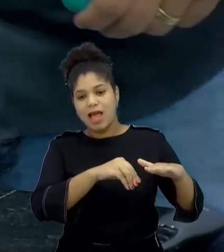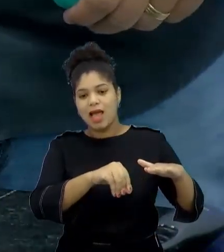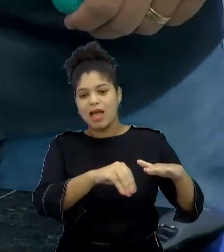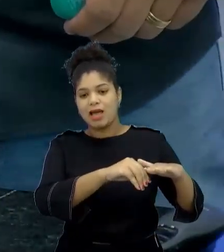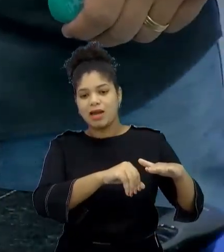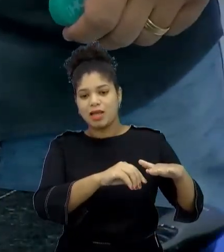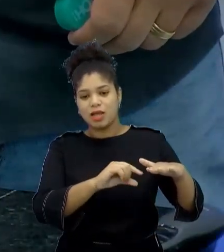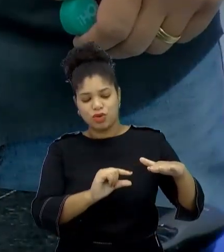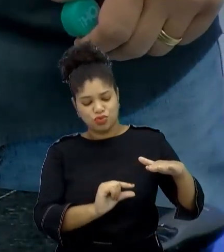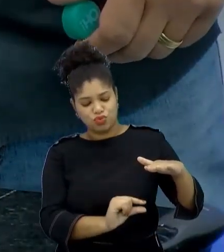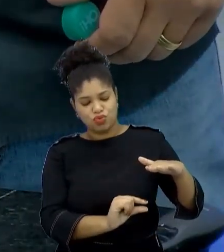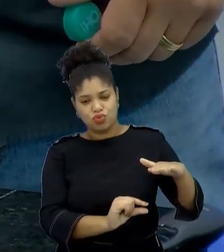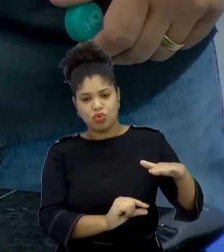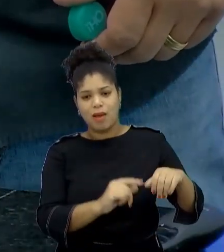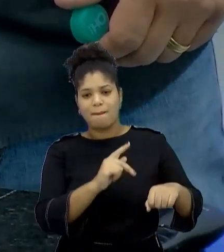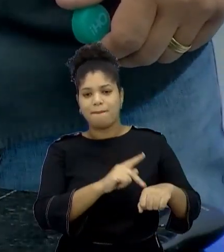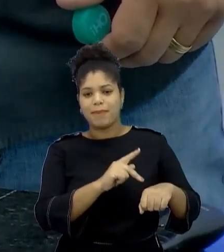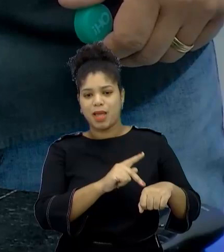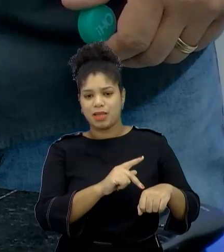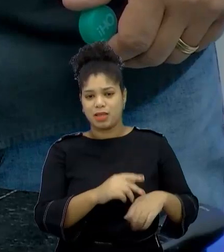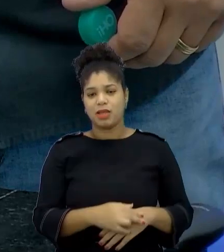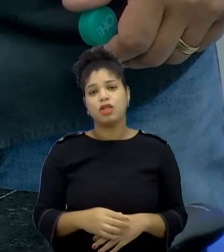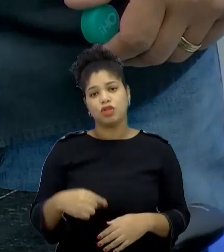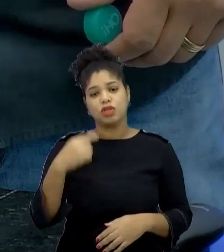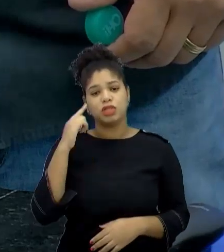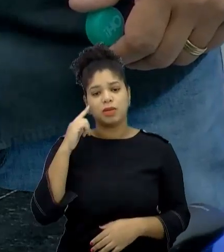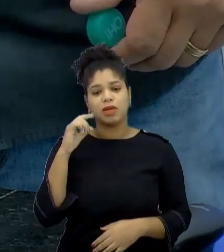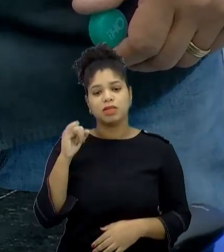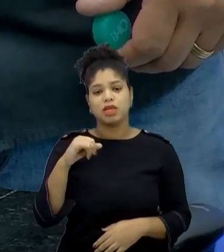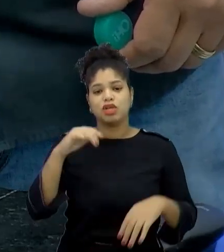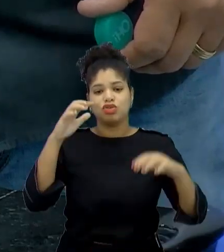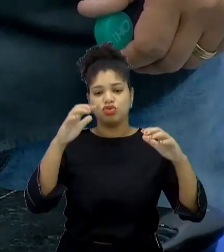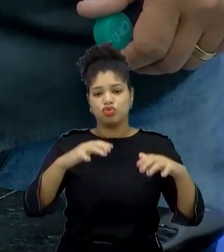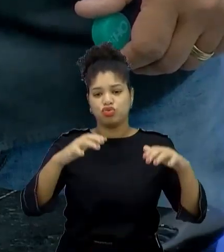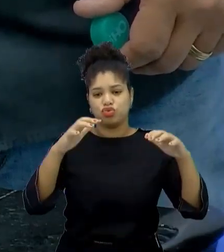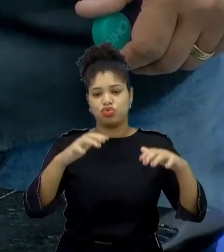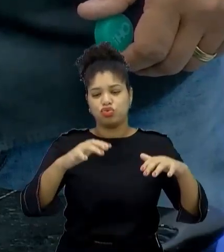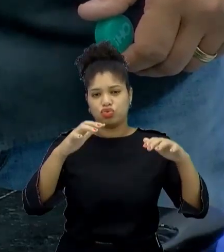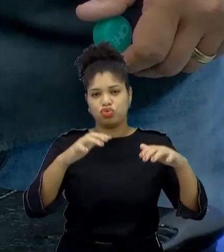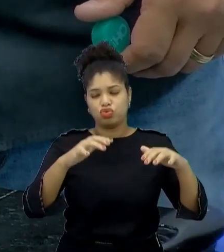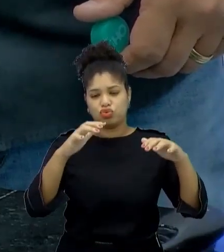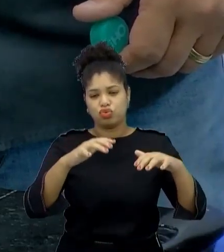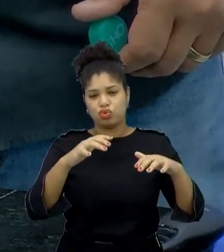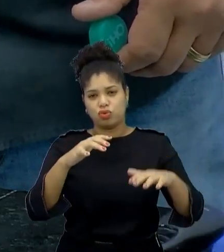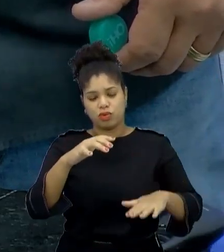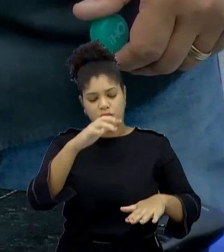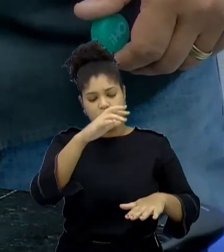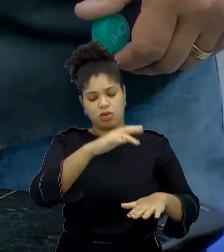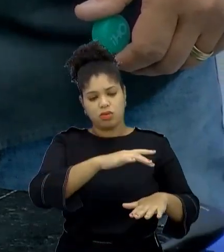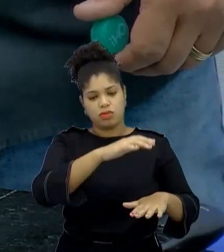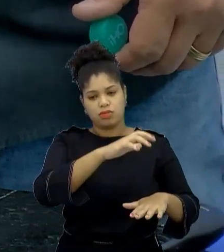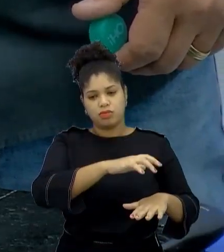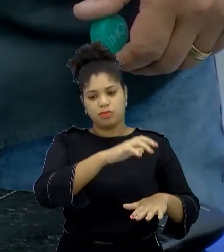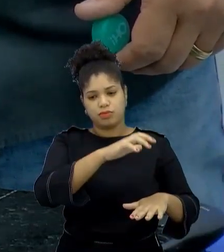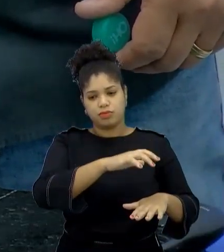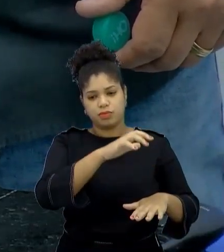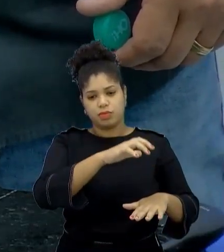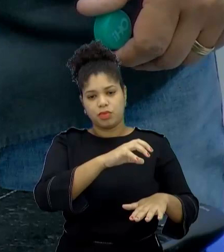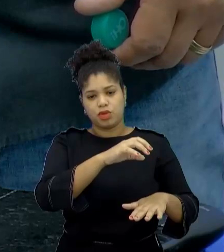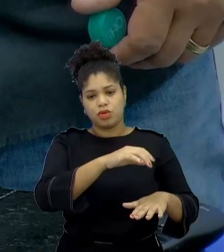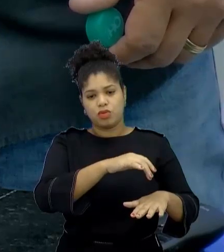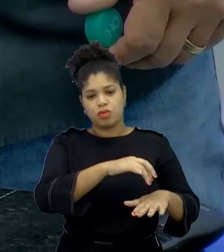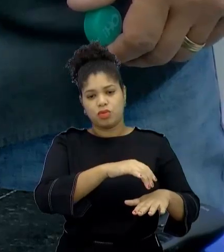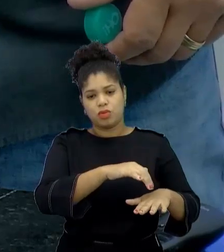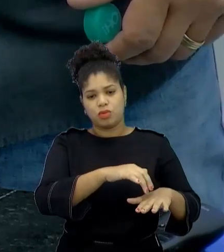pouquinho de pedra. E a gente sabe que quando chove, né, acontece aí um processo aqui de infiltração que demora um certo